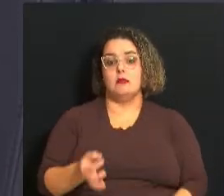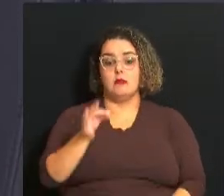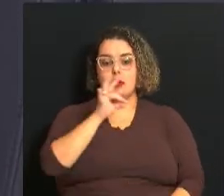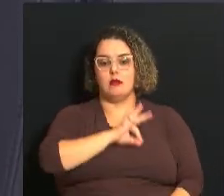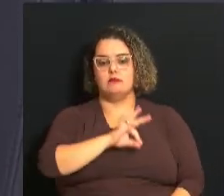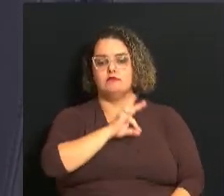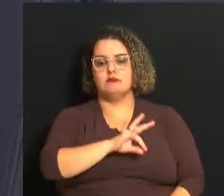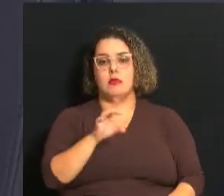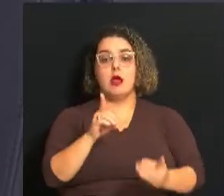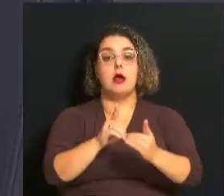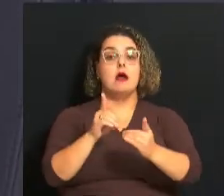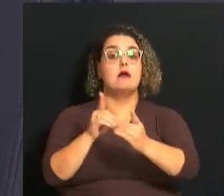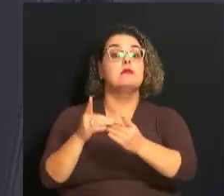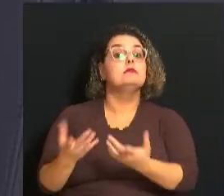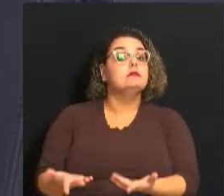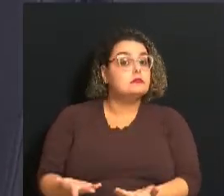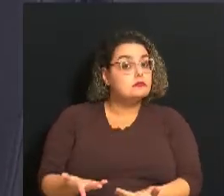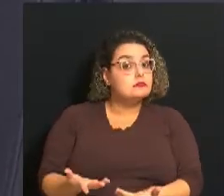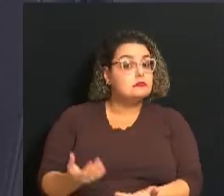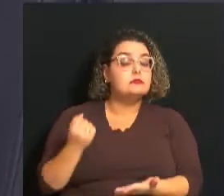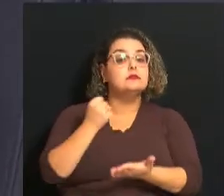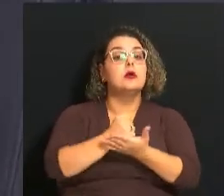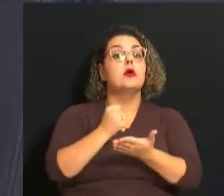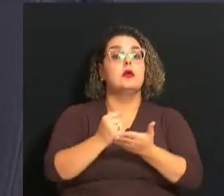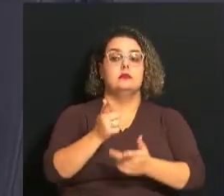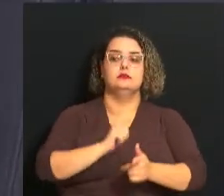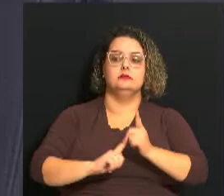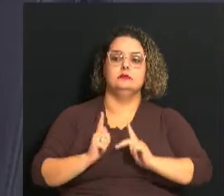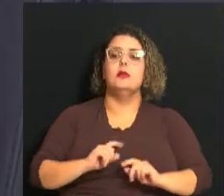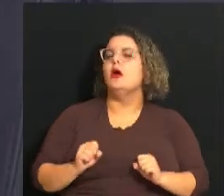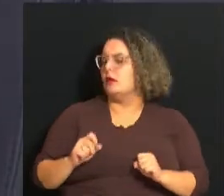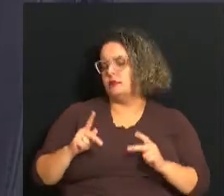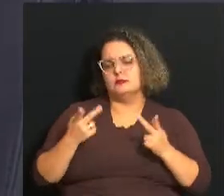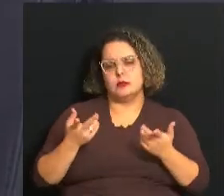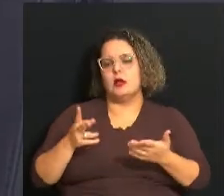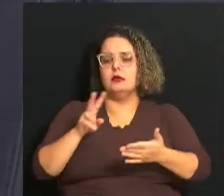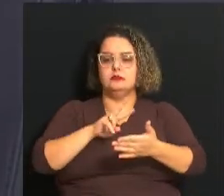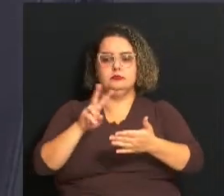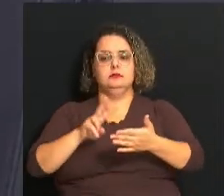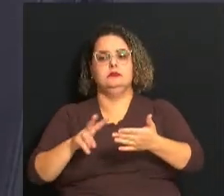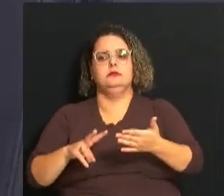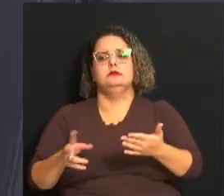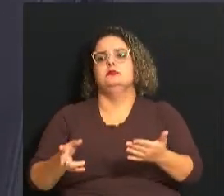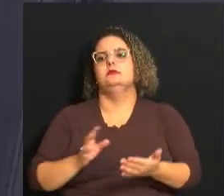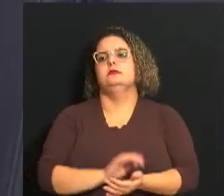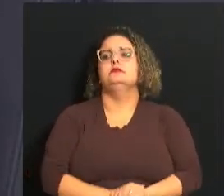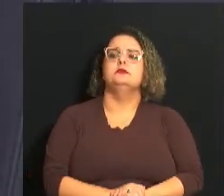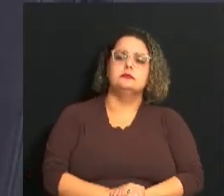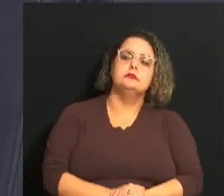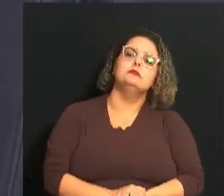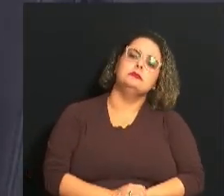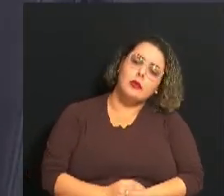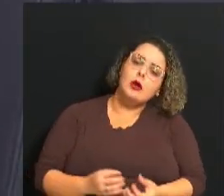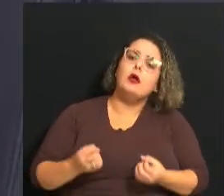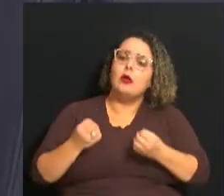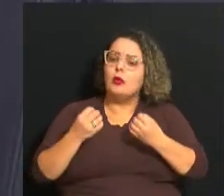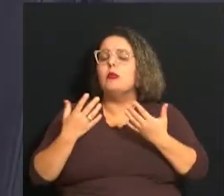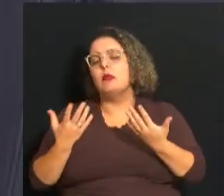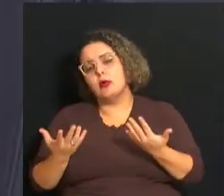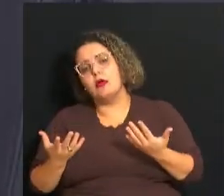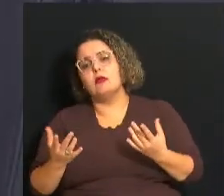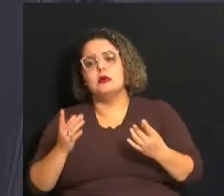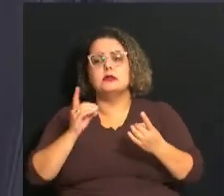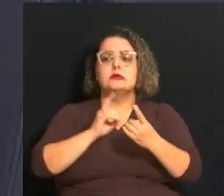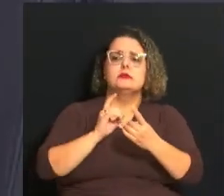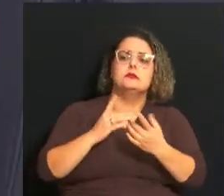e colocam lá metas dos contratos de gestão tá pois bem daí você ler lá o contrato né é muito bem então vai atender